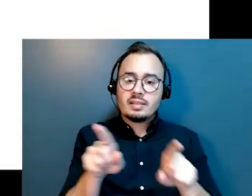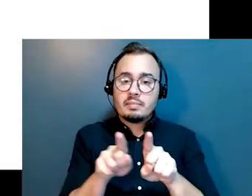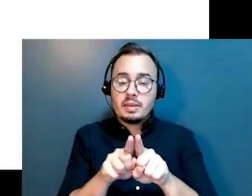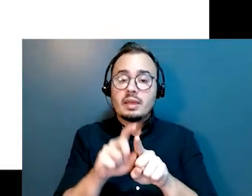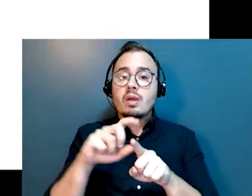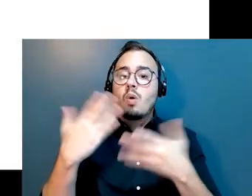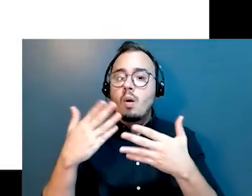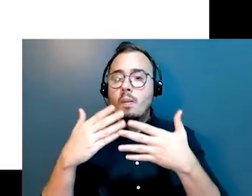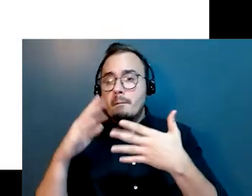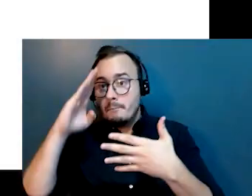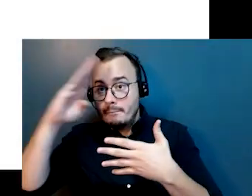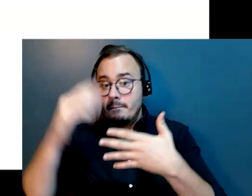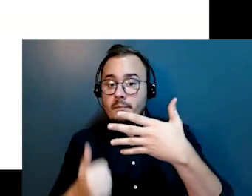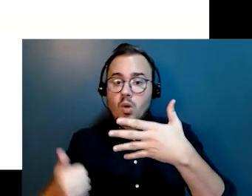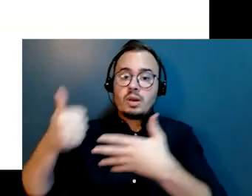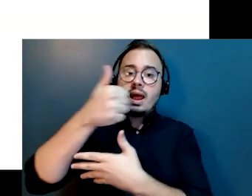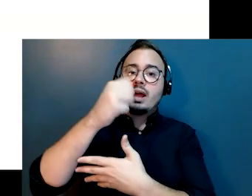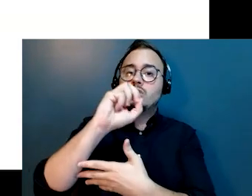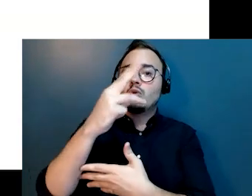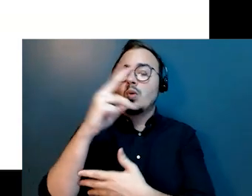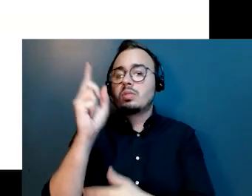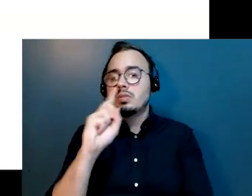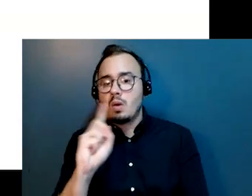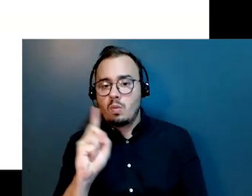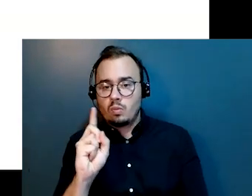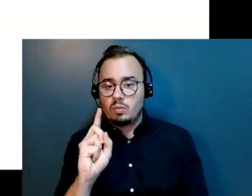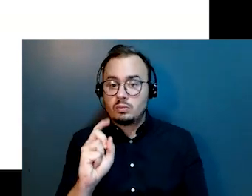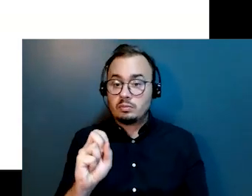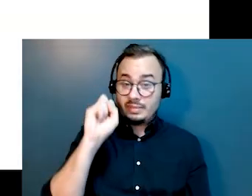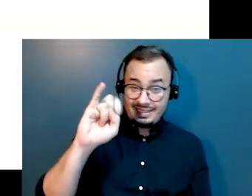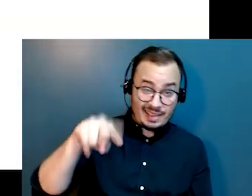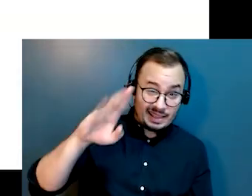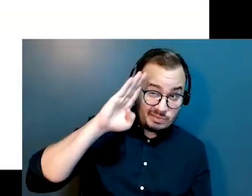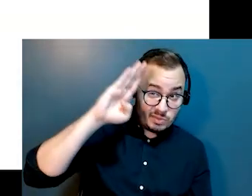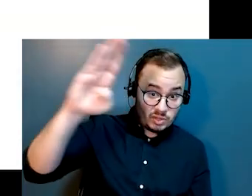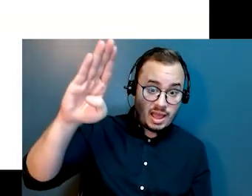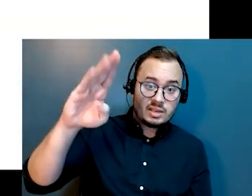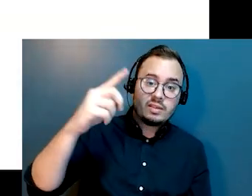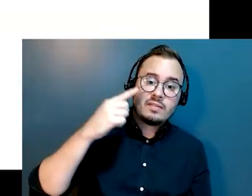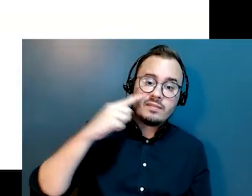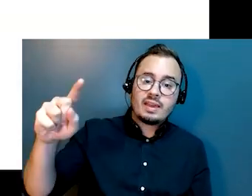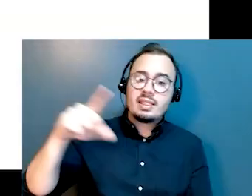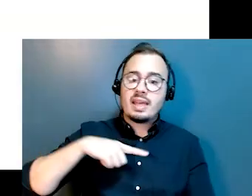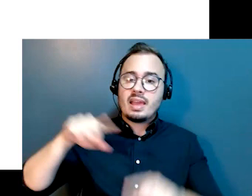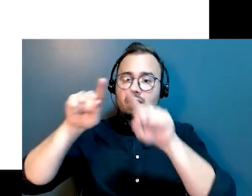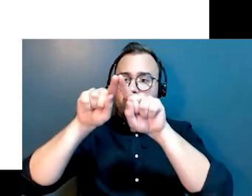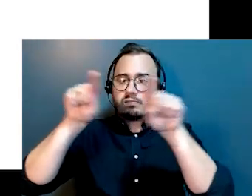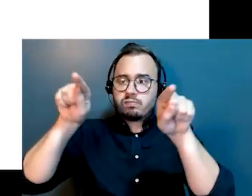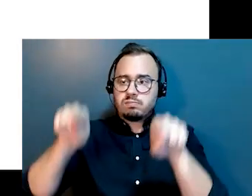é prioritário ou não é. Visualmente isso está representado pela borda, tá? na